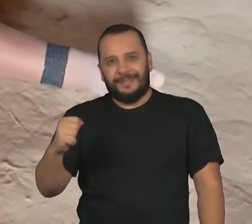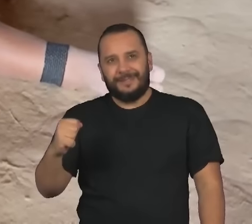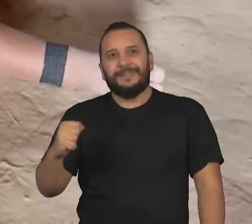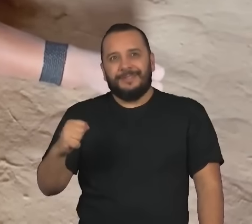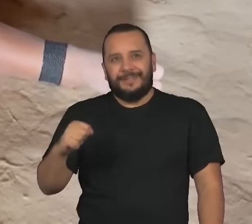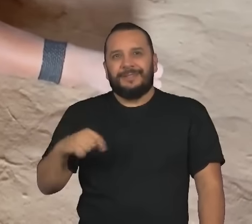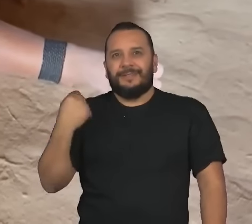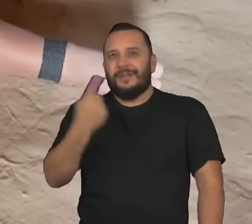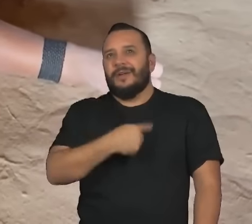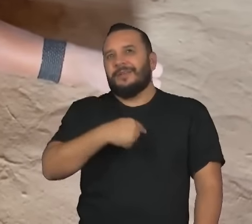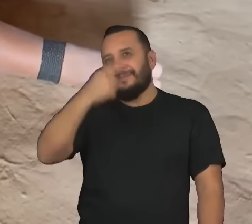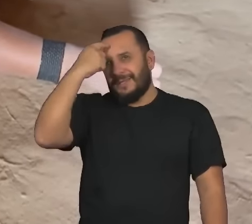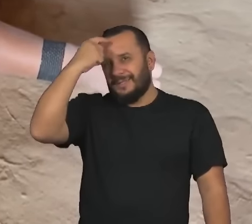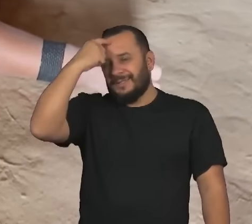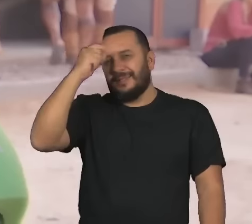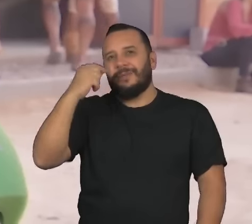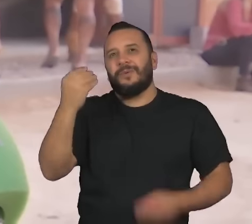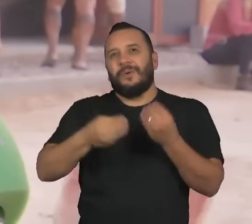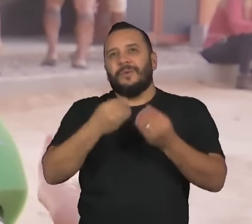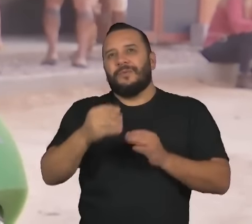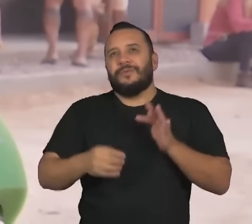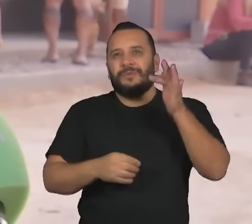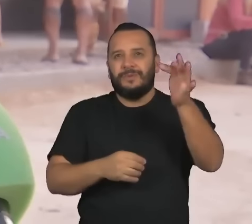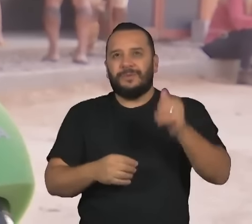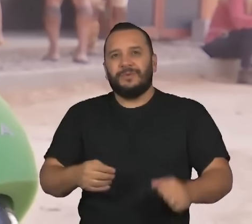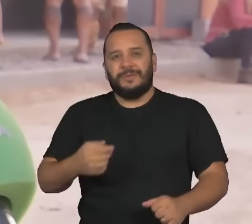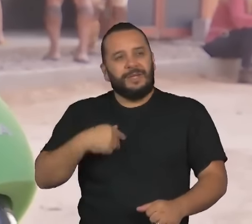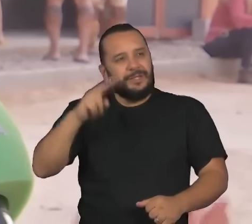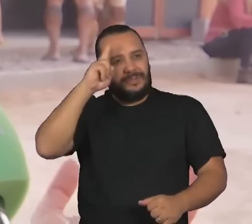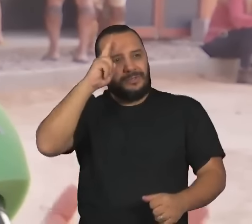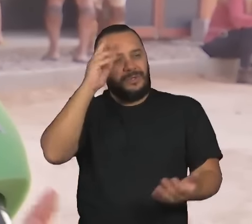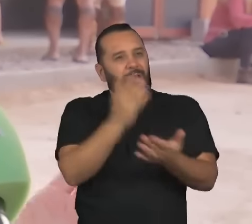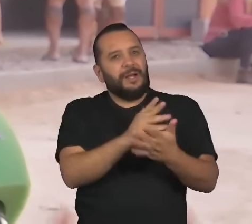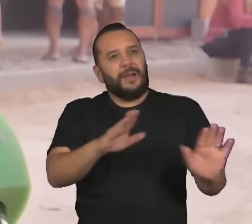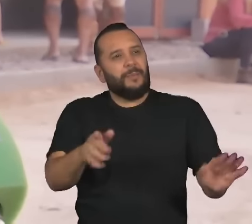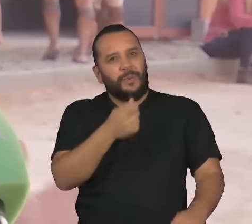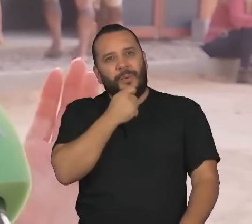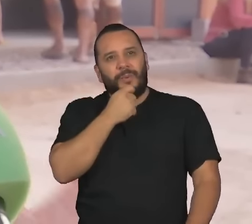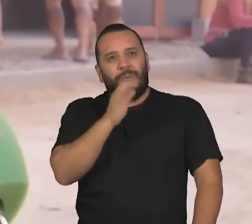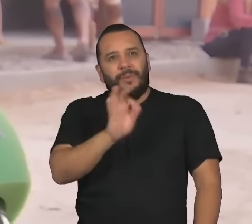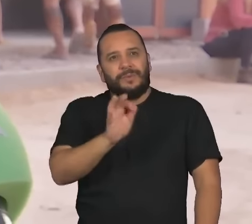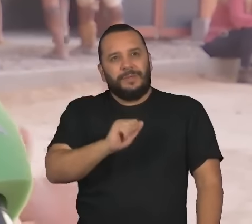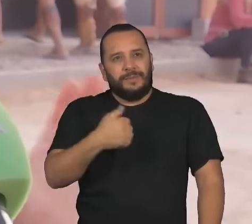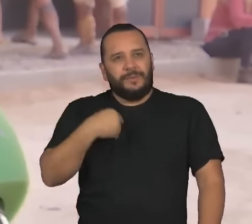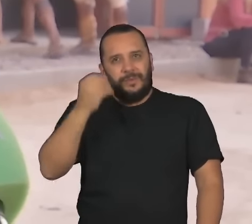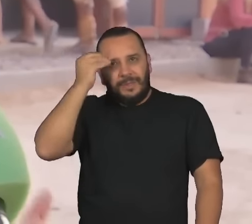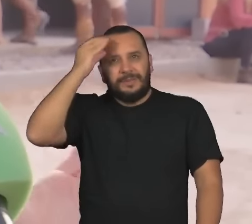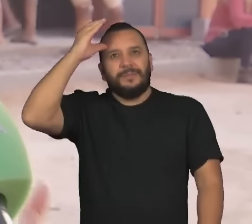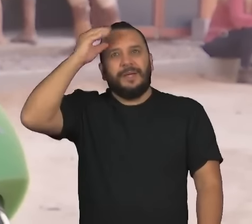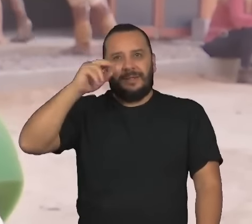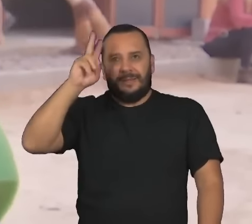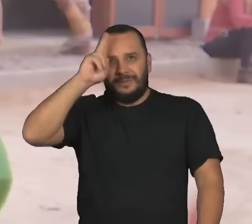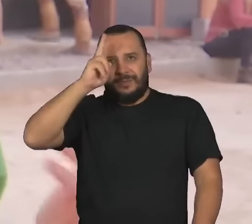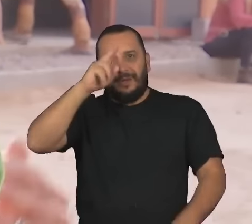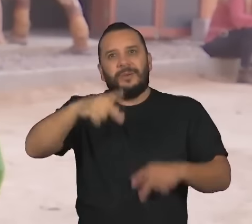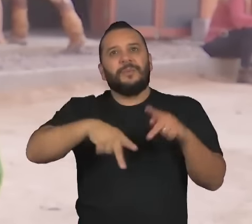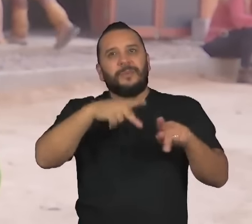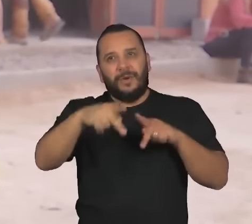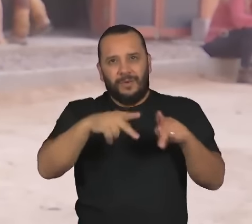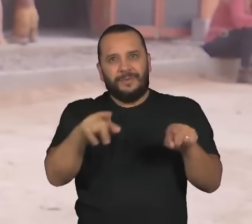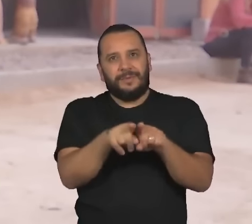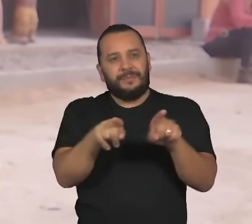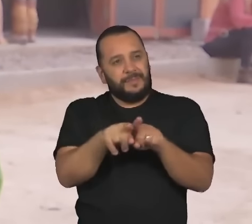estamos pensando daqui no futuro. Essa história ainda não acabou. A retomada do conhecimento e da memória desses povos, a